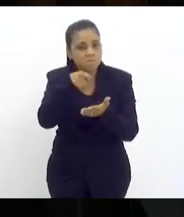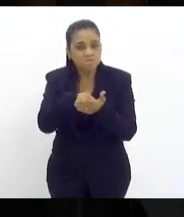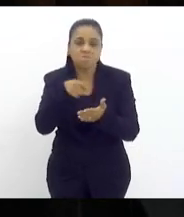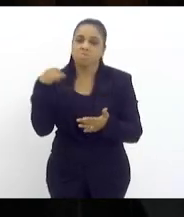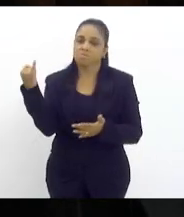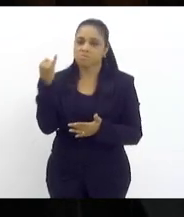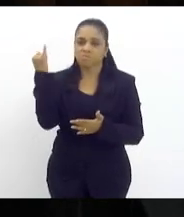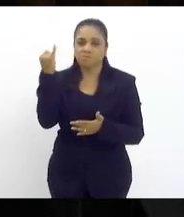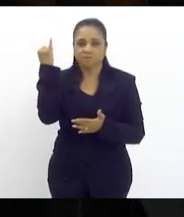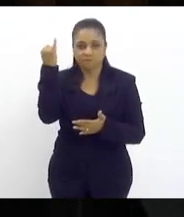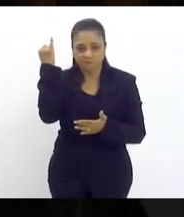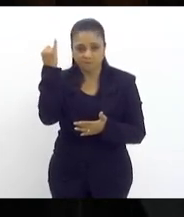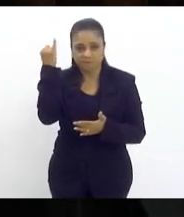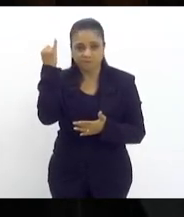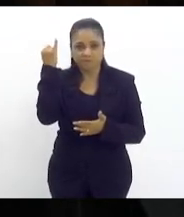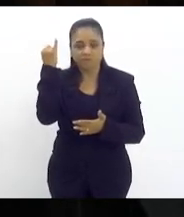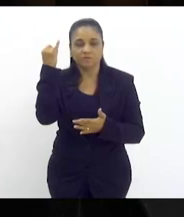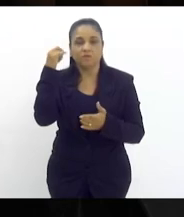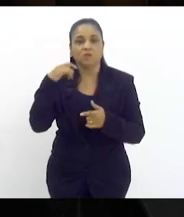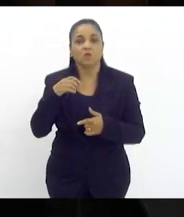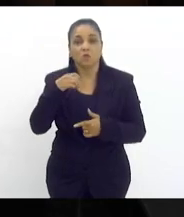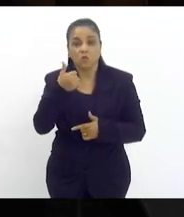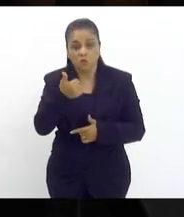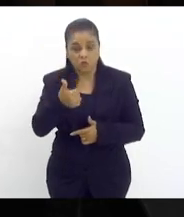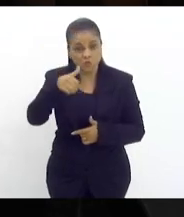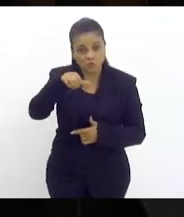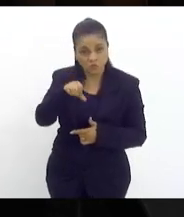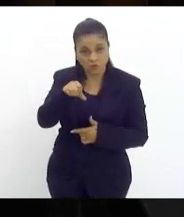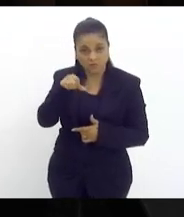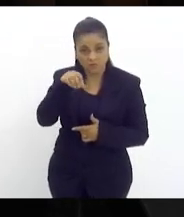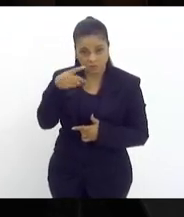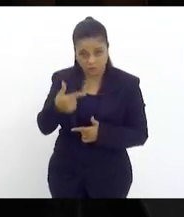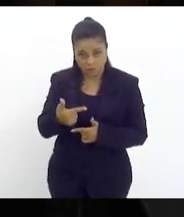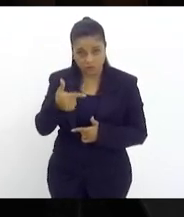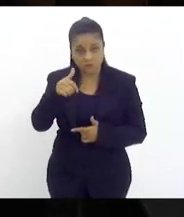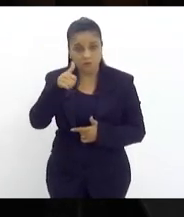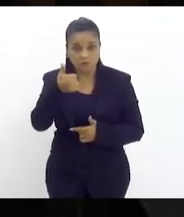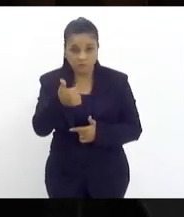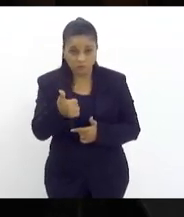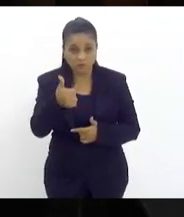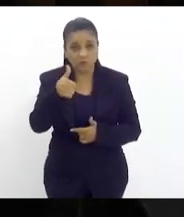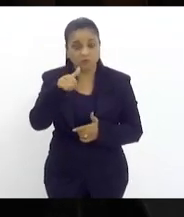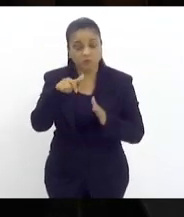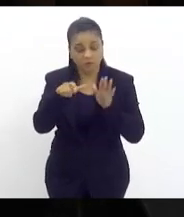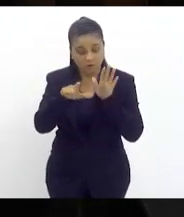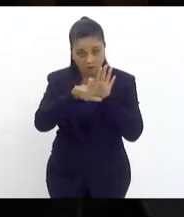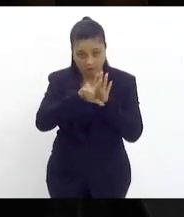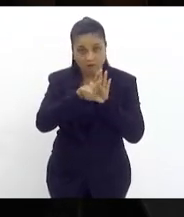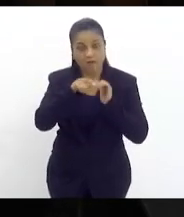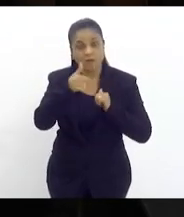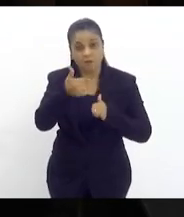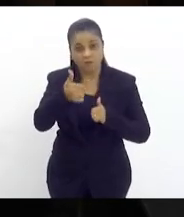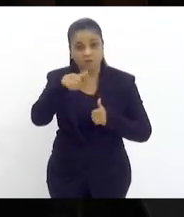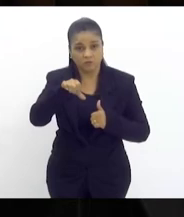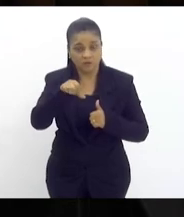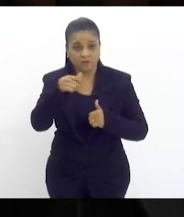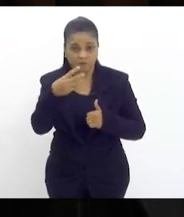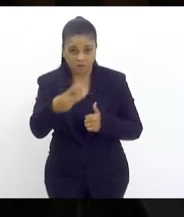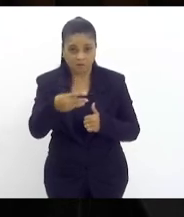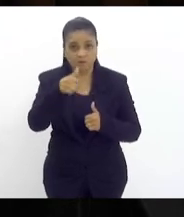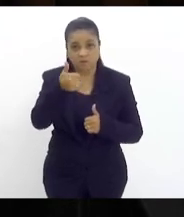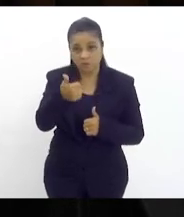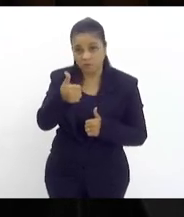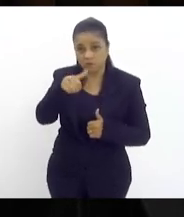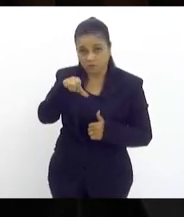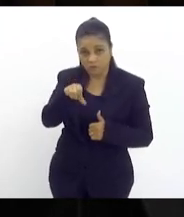não fossem as leis 192 e 194, provavelmente não estaríamos aqui. Aí cabe